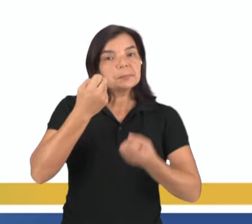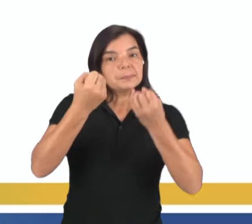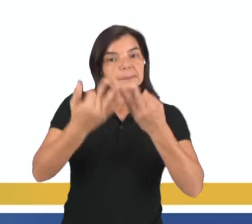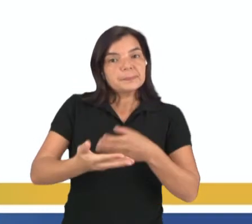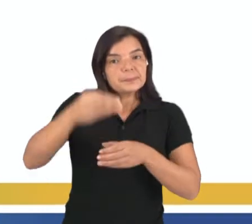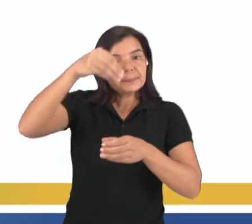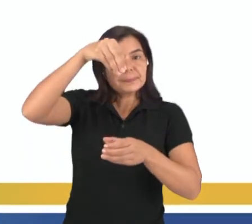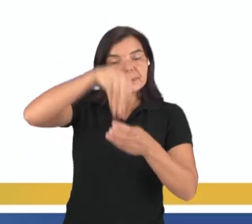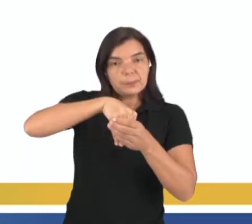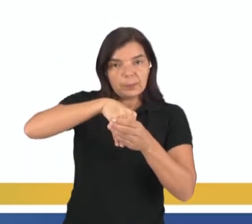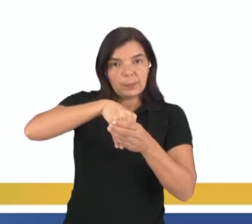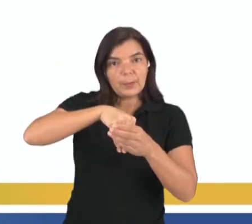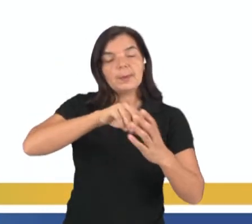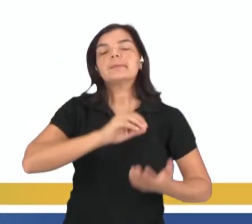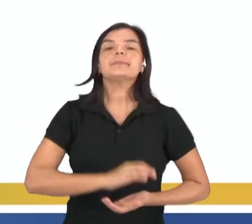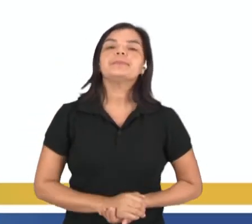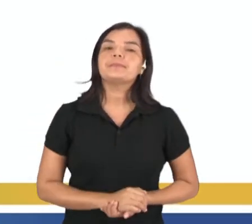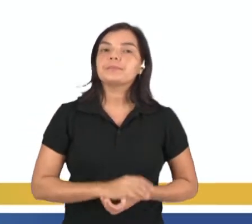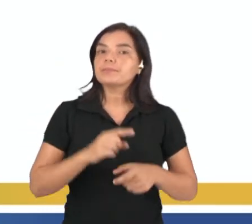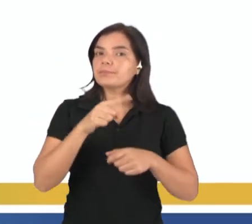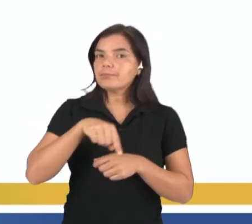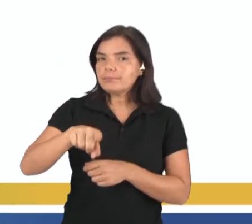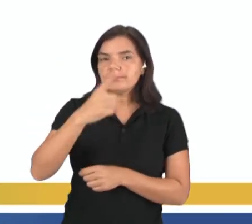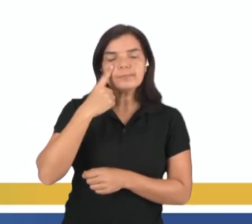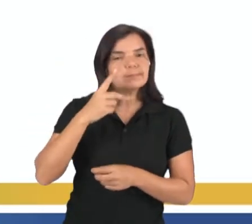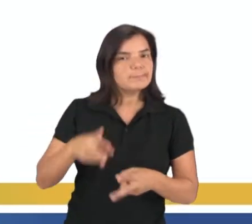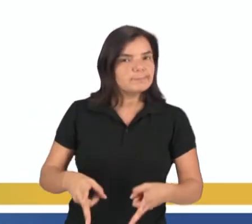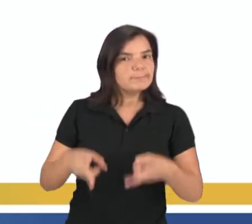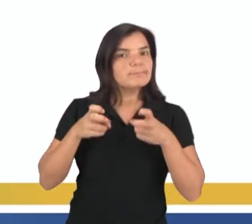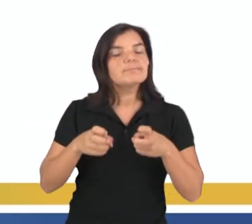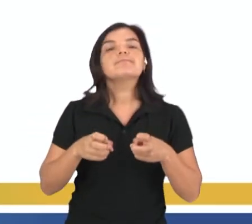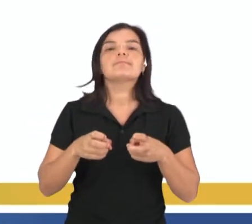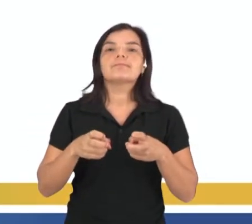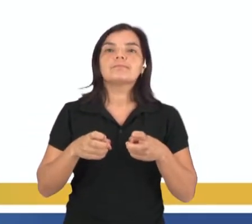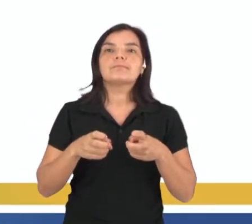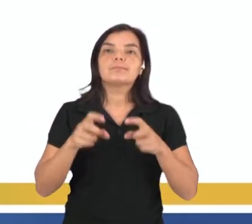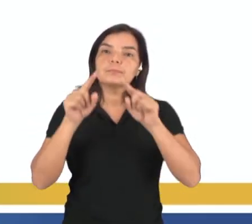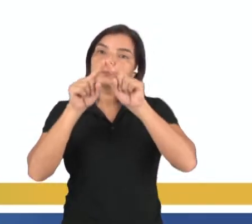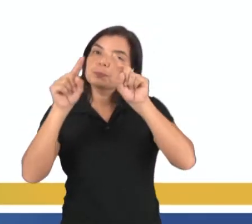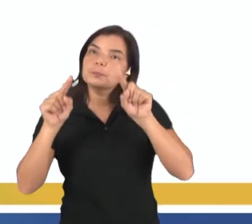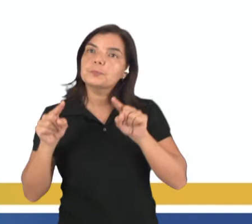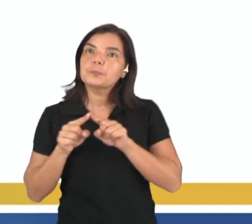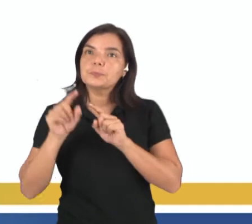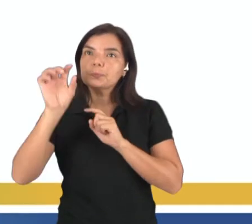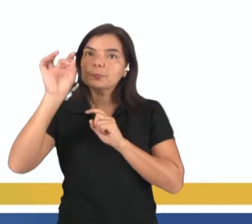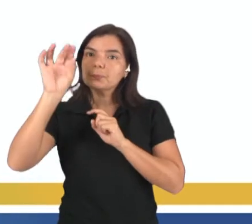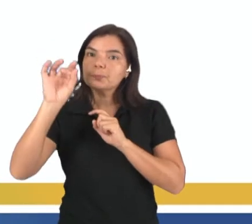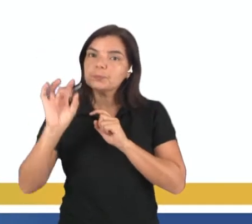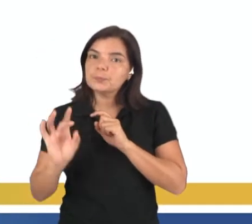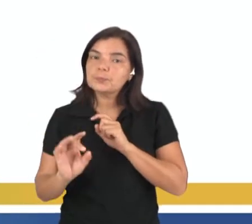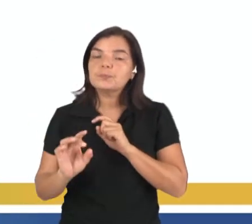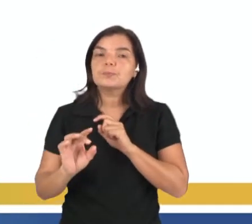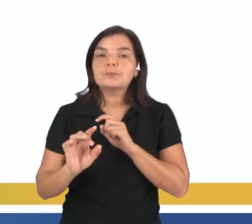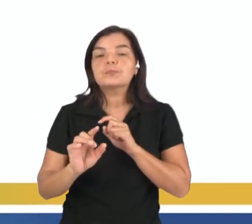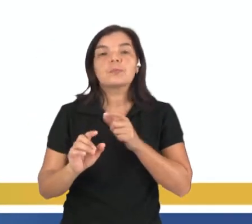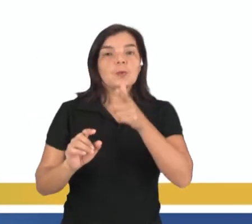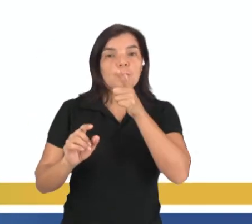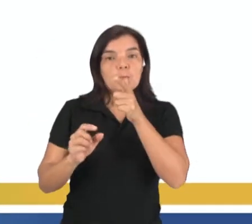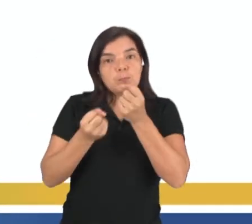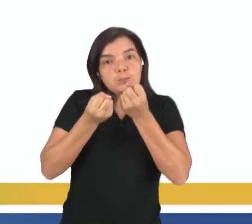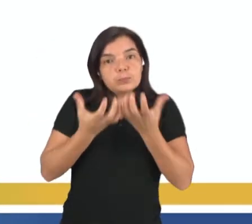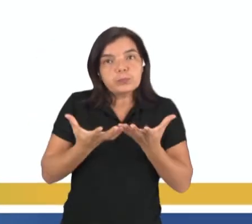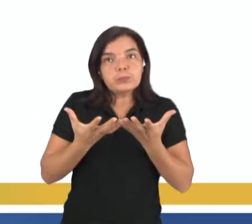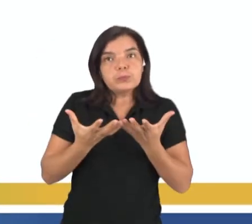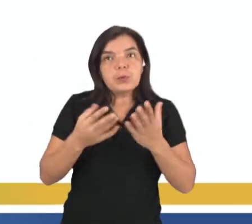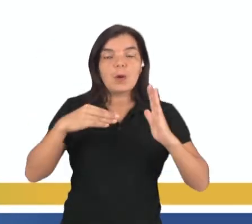falar dos órgãos internos. Tá? Vocês vão perceber ali, naquele quadradinho ao lado, que vai de testículos até a uretra, que